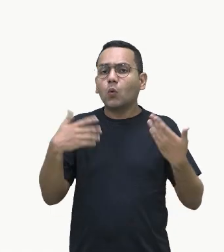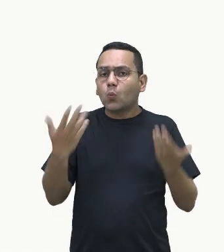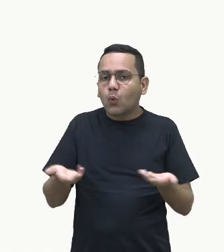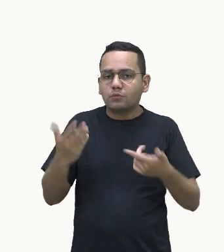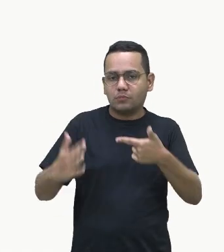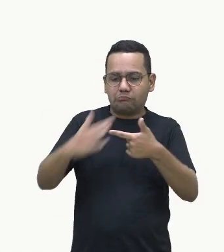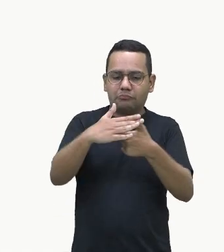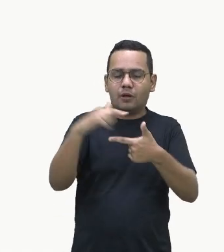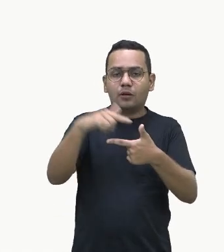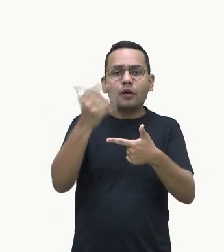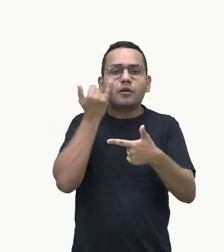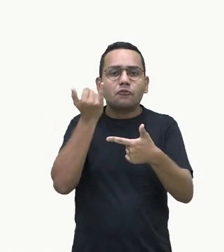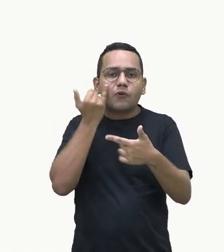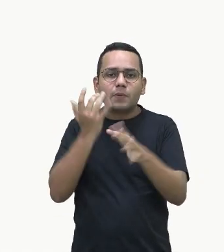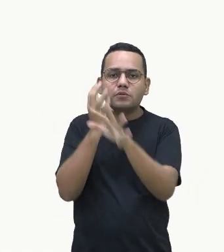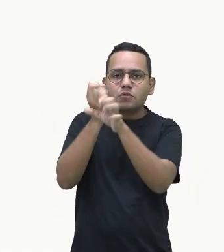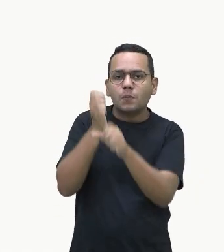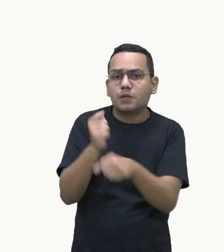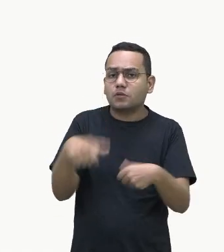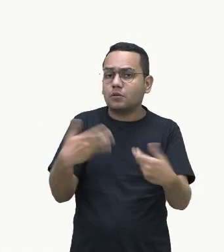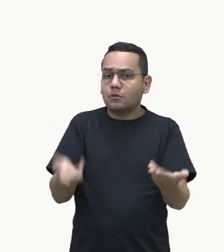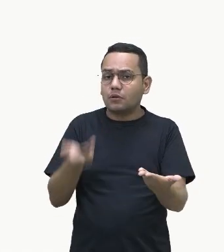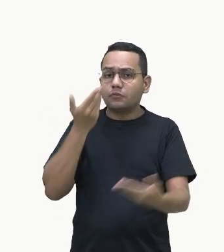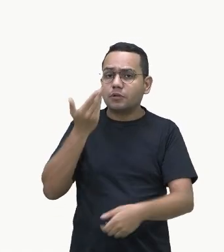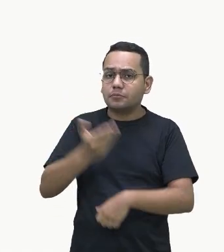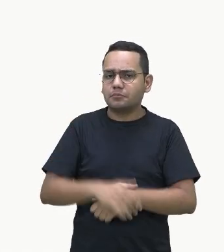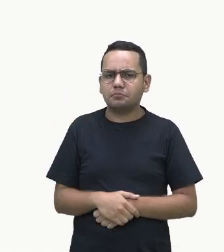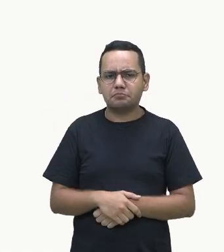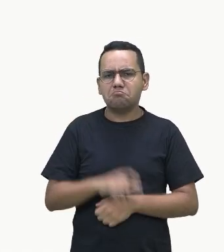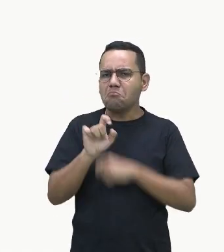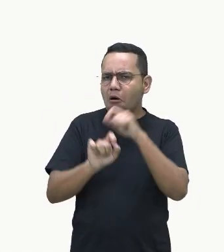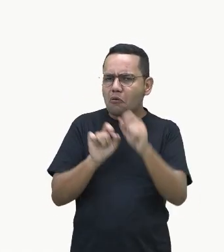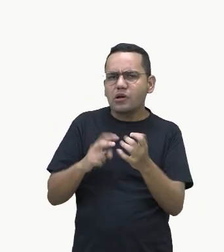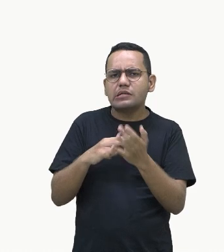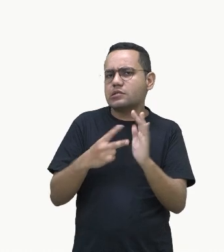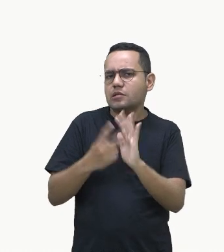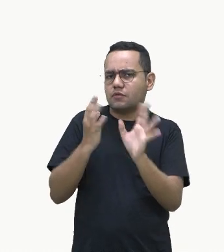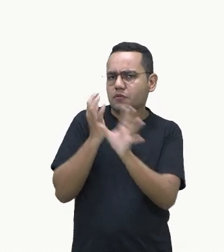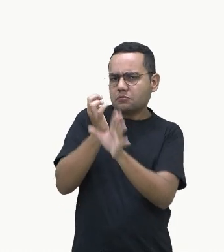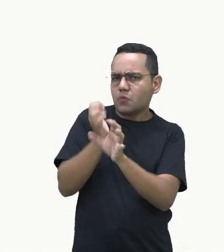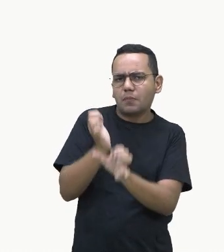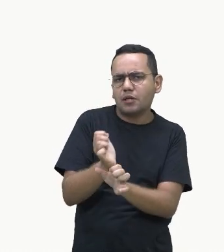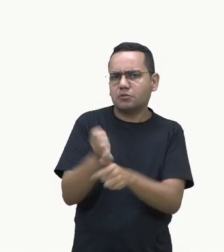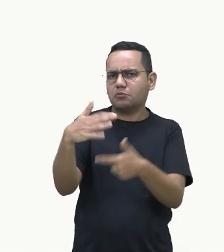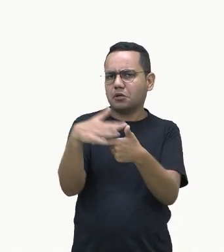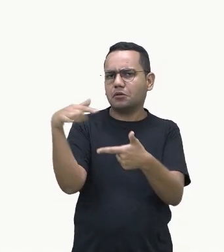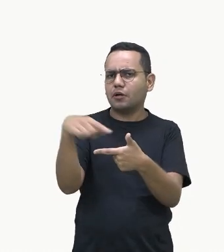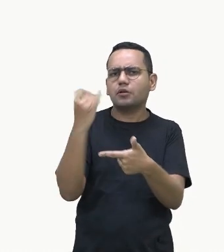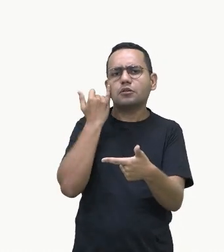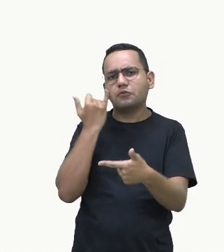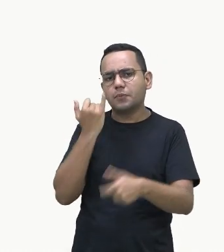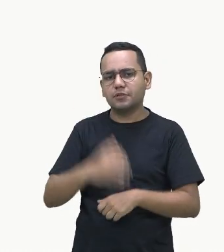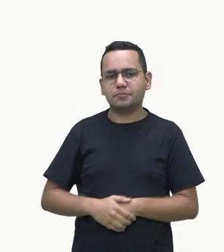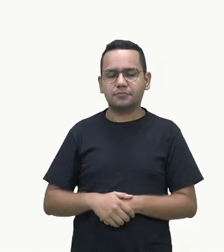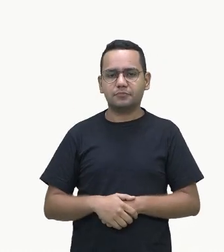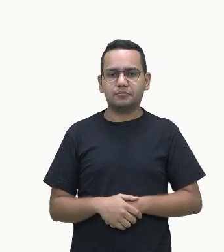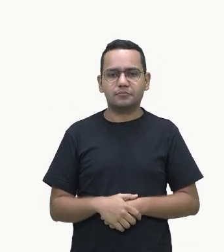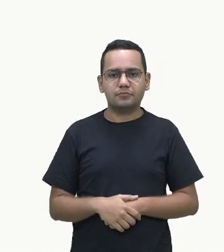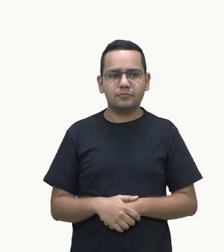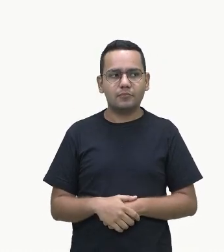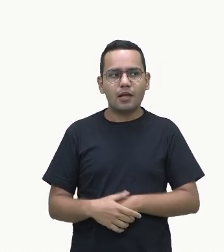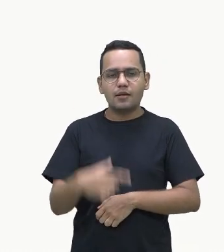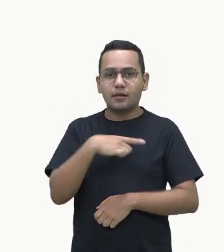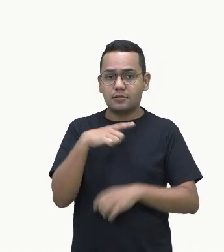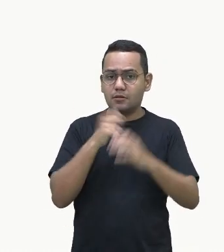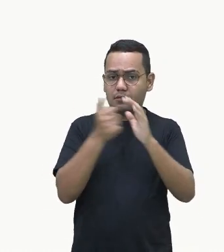triângulo retângulo. Primeiro, o que é uma relação métrica? É uma relação ali entre as medidas, tá, dos